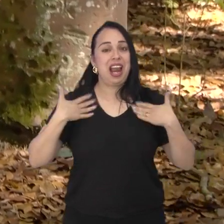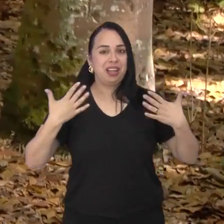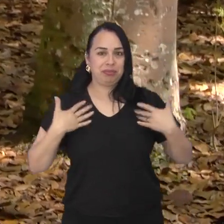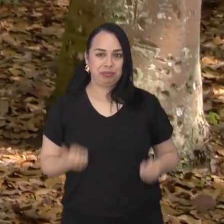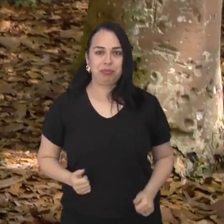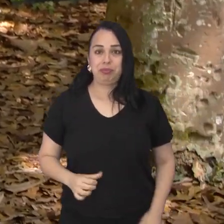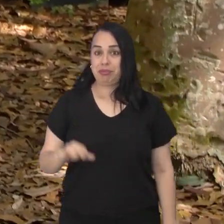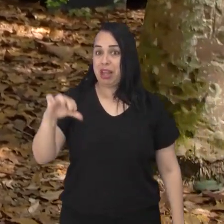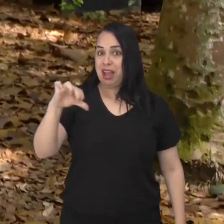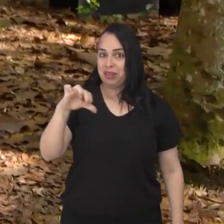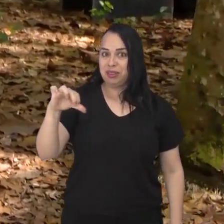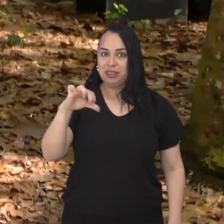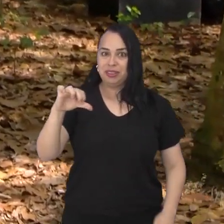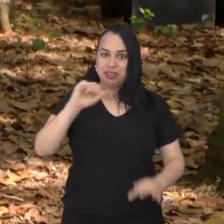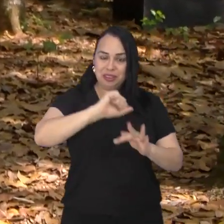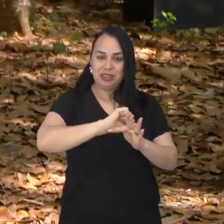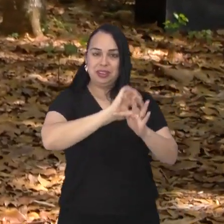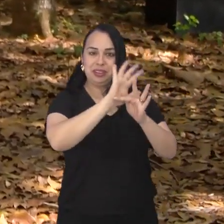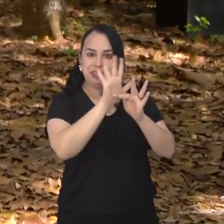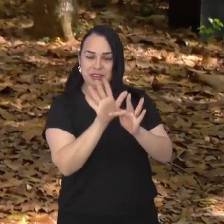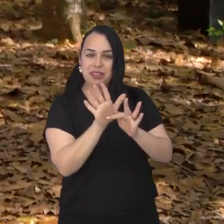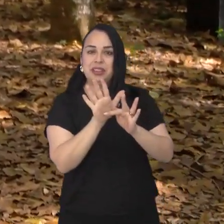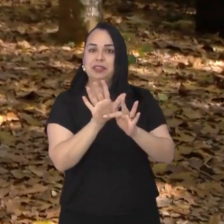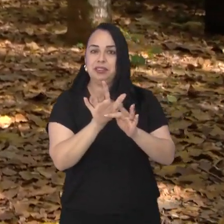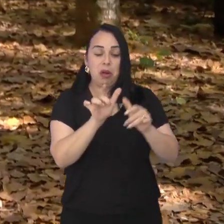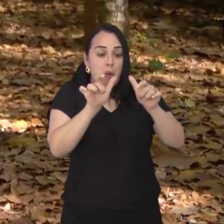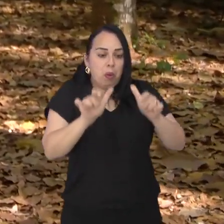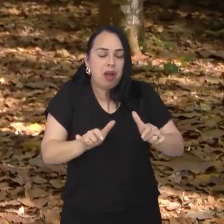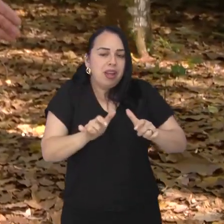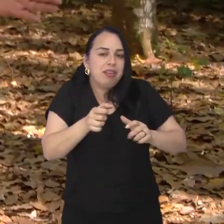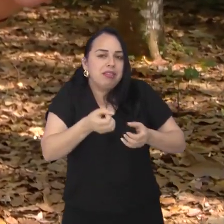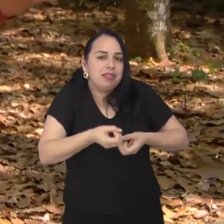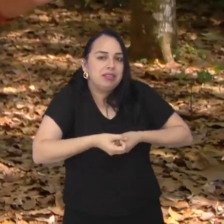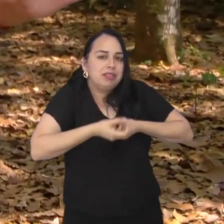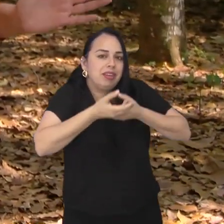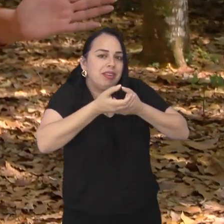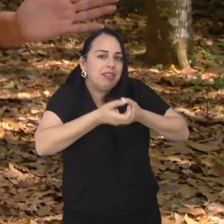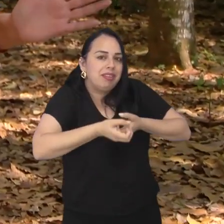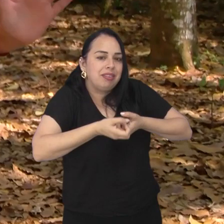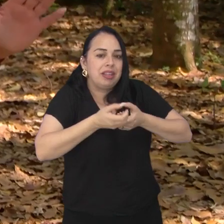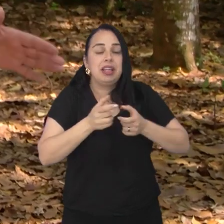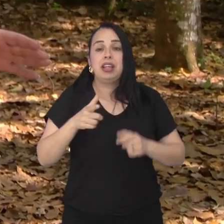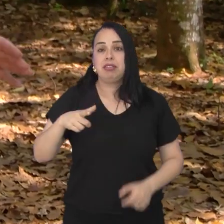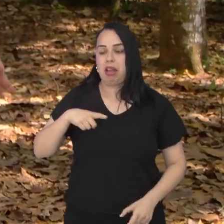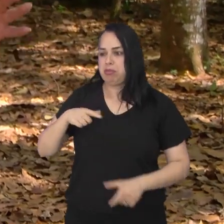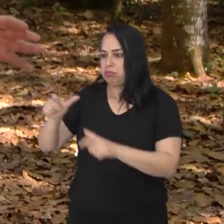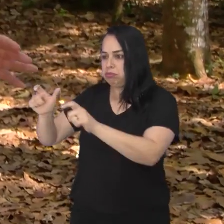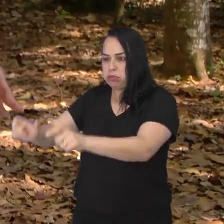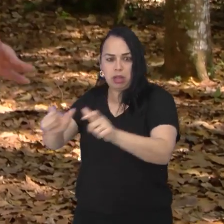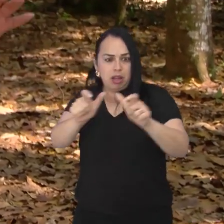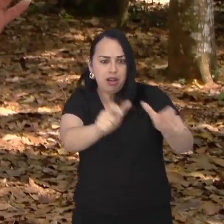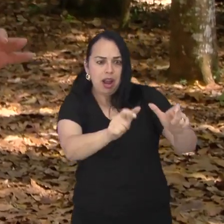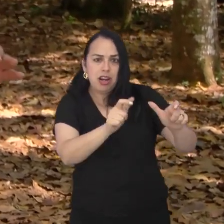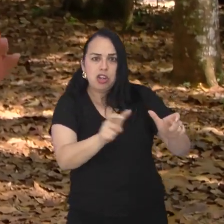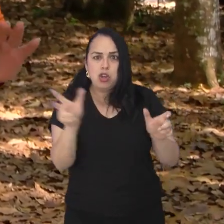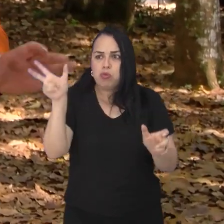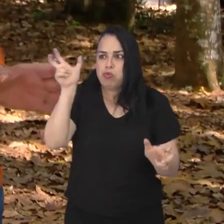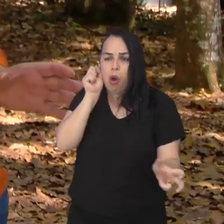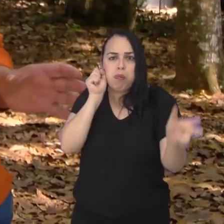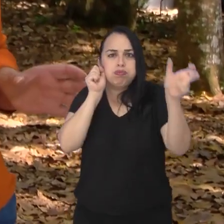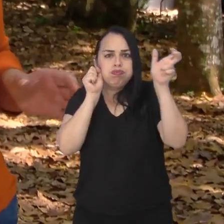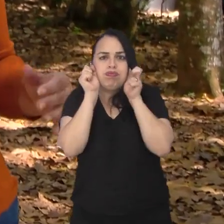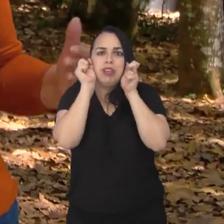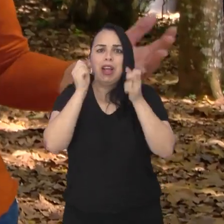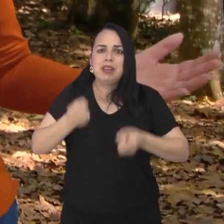E a 9ª edição da FLIM contou também com a Alameda dos Poemas, cheia de caixas de som espalhadas e muita gente descansando ao